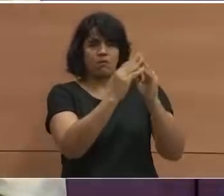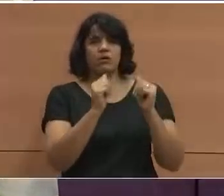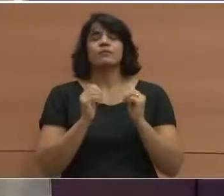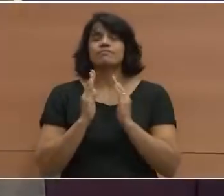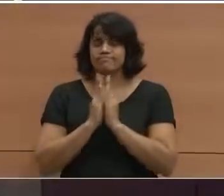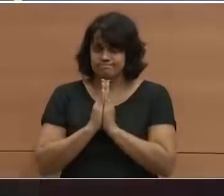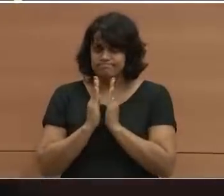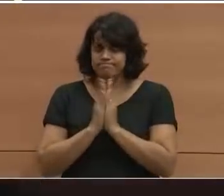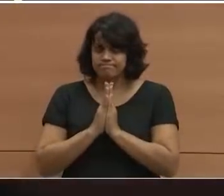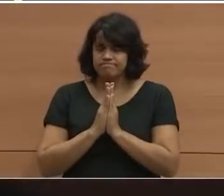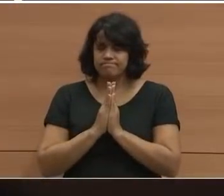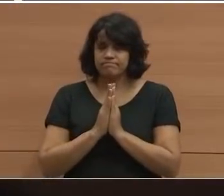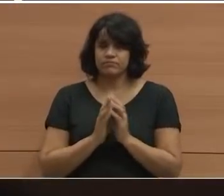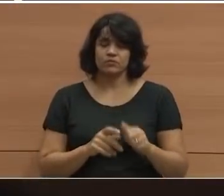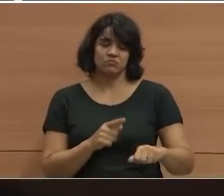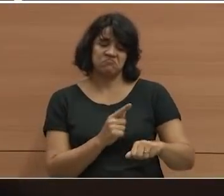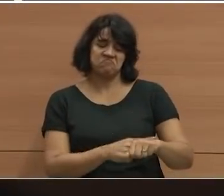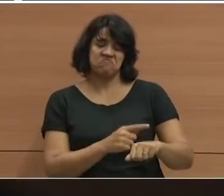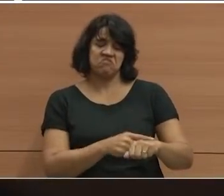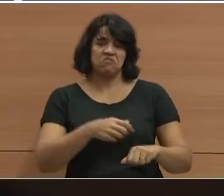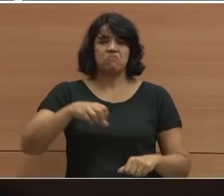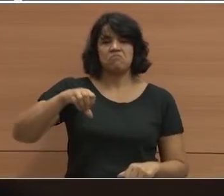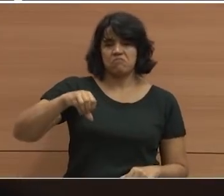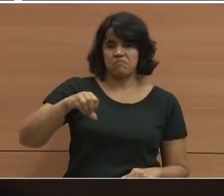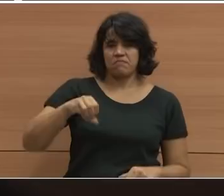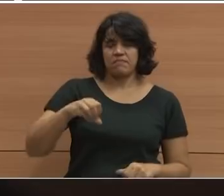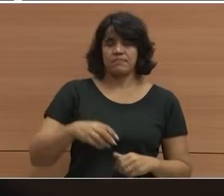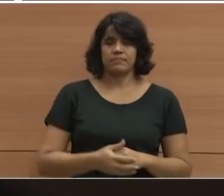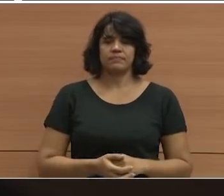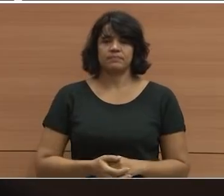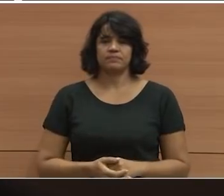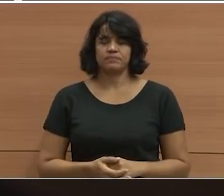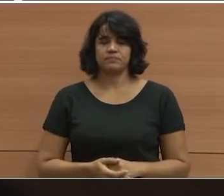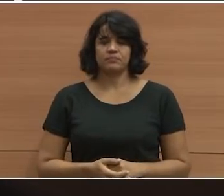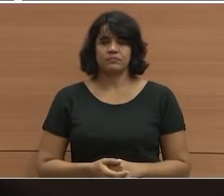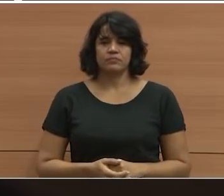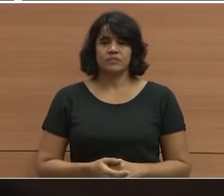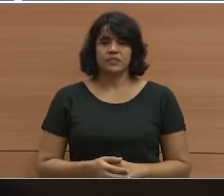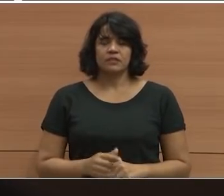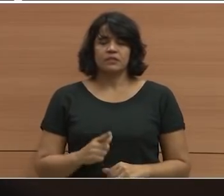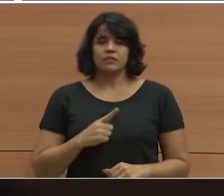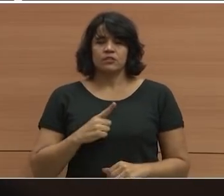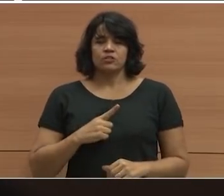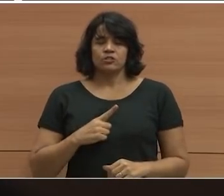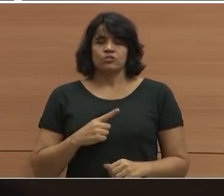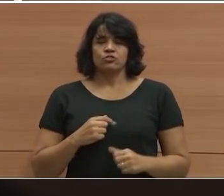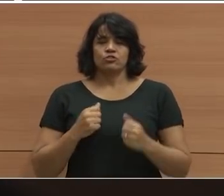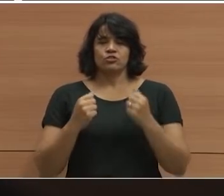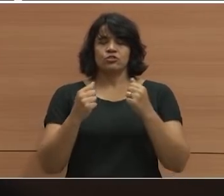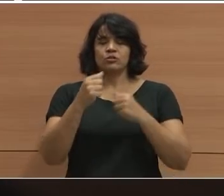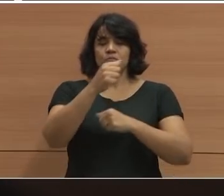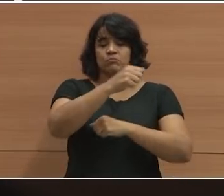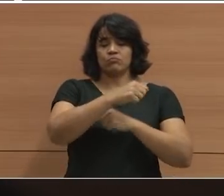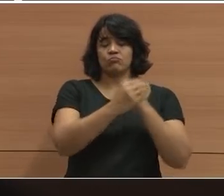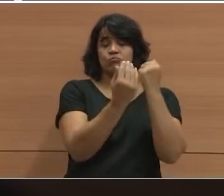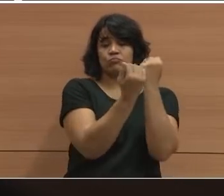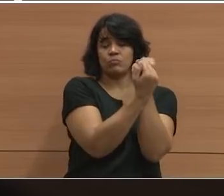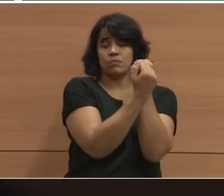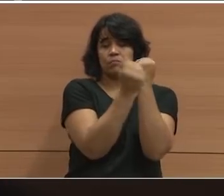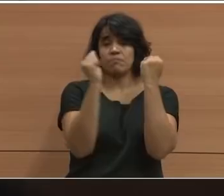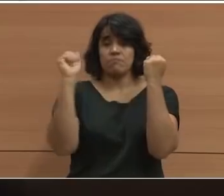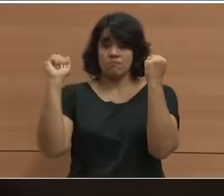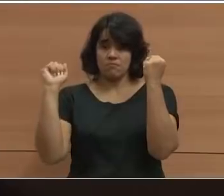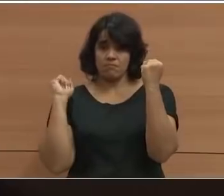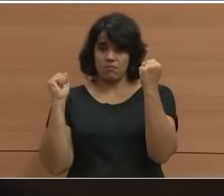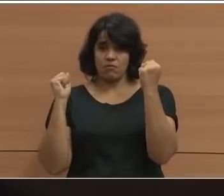o qual punham diariamente à porta do templo chamada Formosa, para pedir esmola aos que entravam.